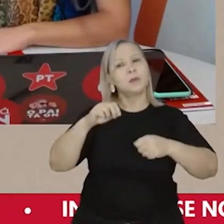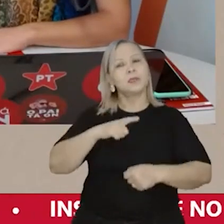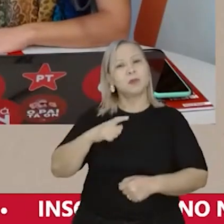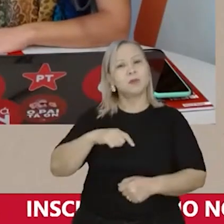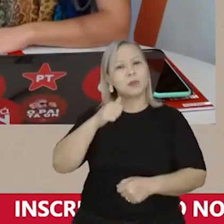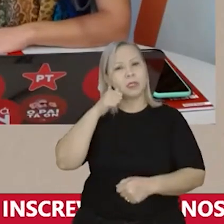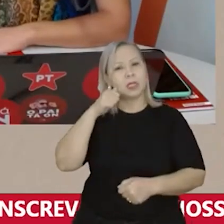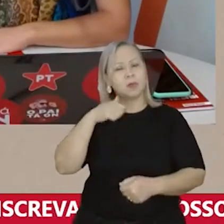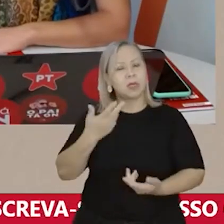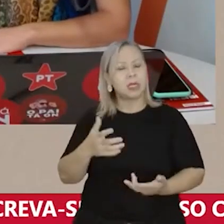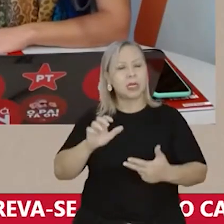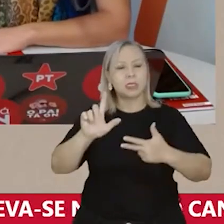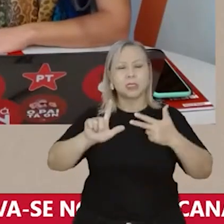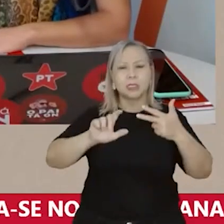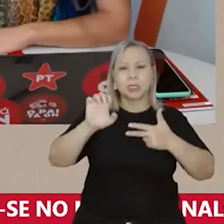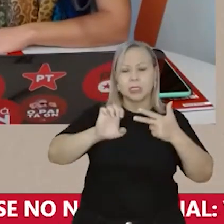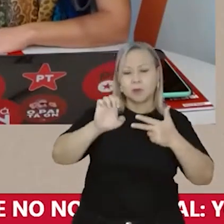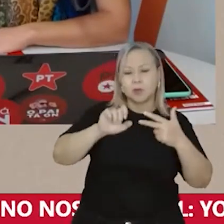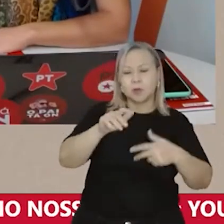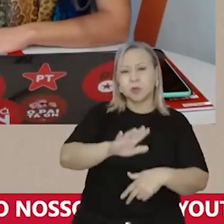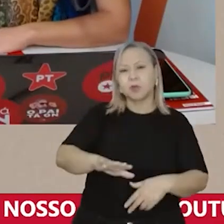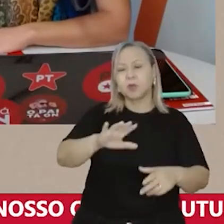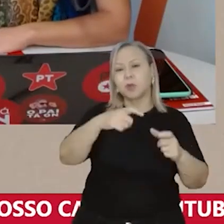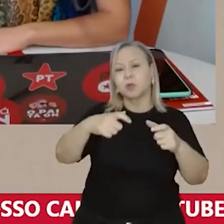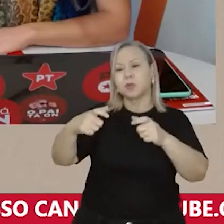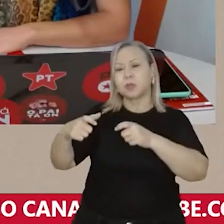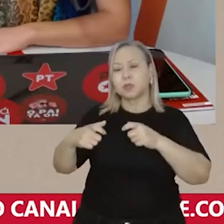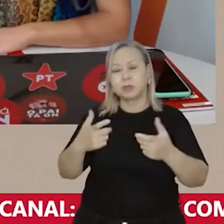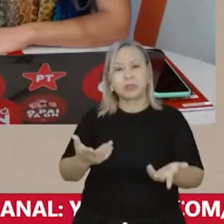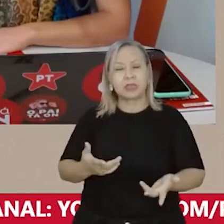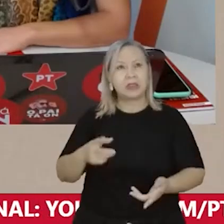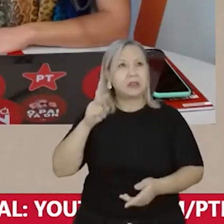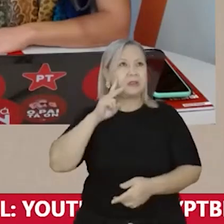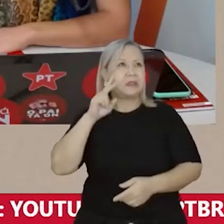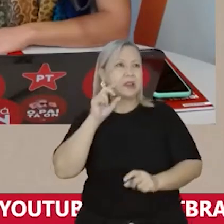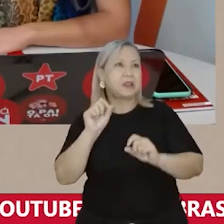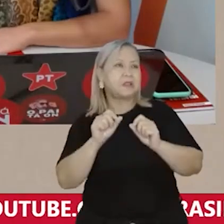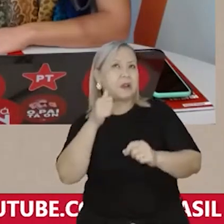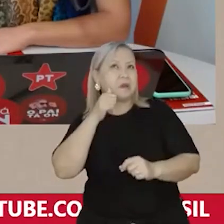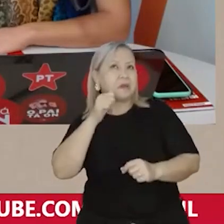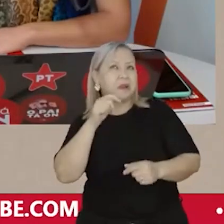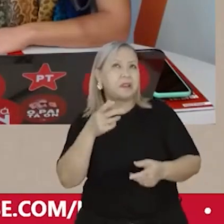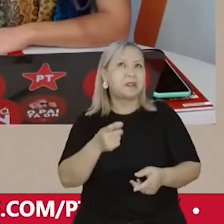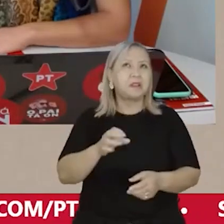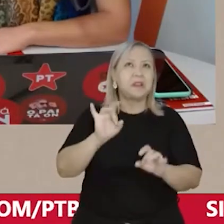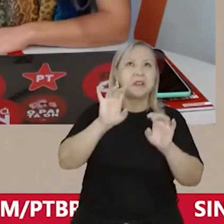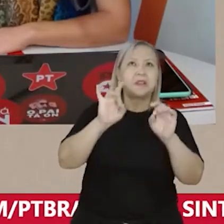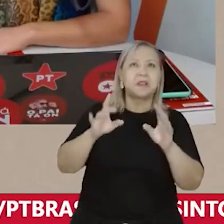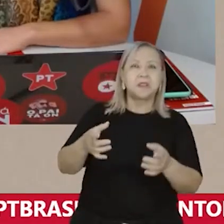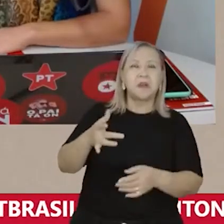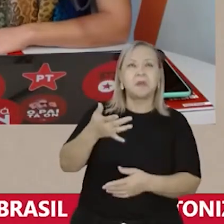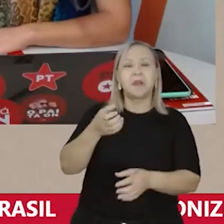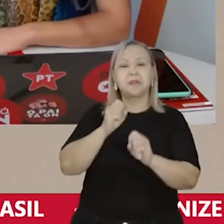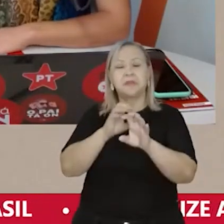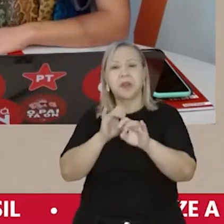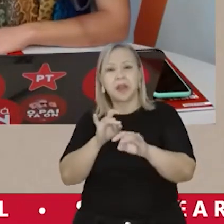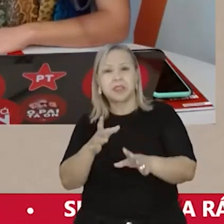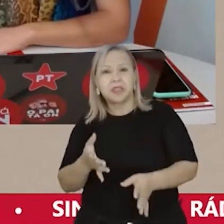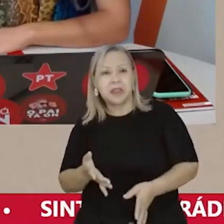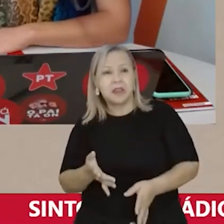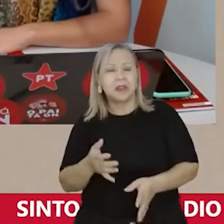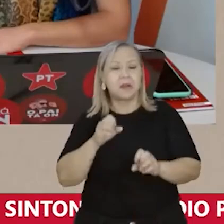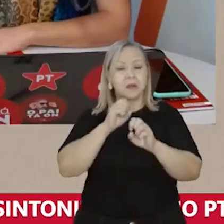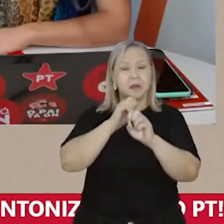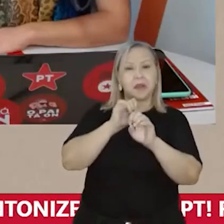áreas, porque senão fica aquela história de que mulher pode ir para a área de educação, para a área de saúde, para a área de desenvolvimento social. Né? A gente